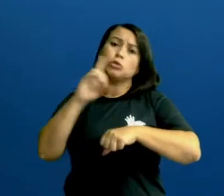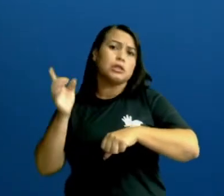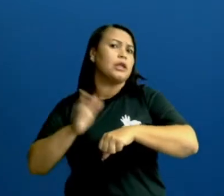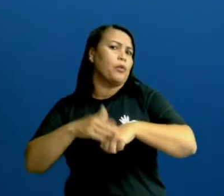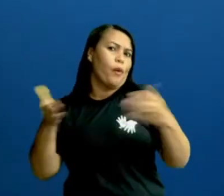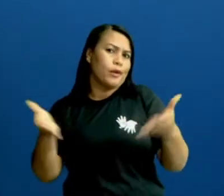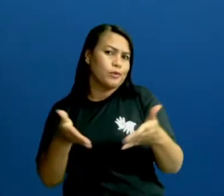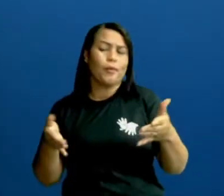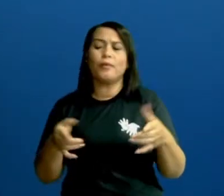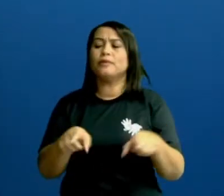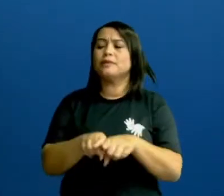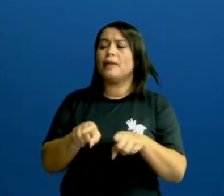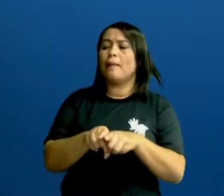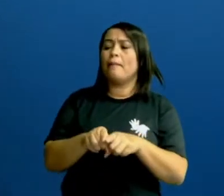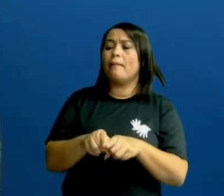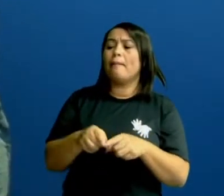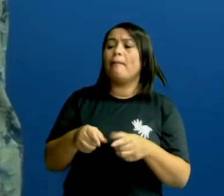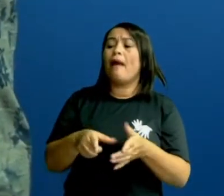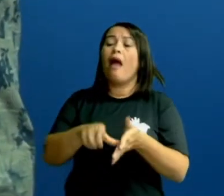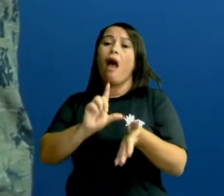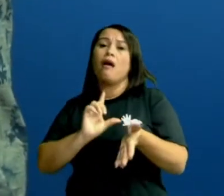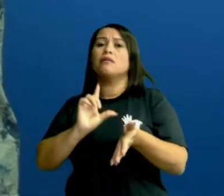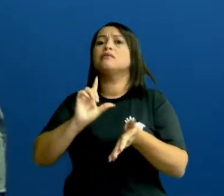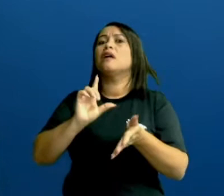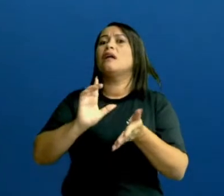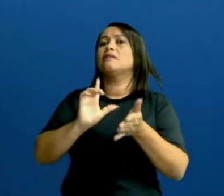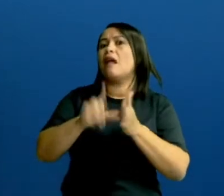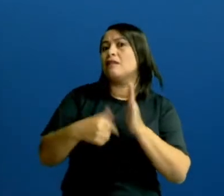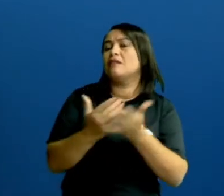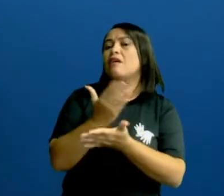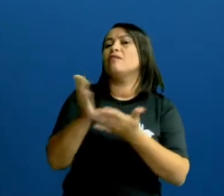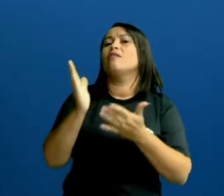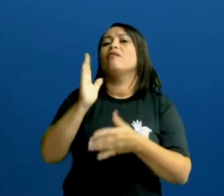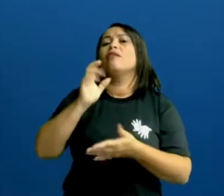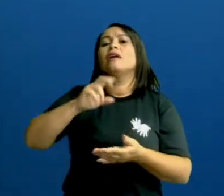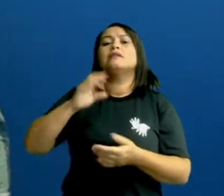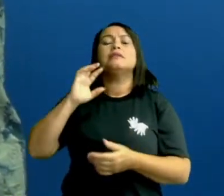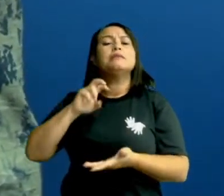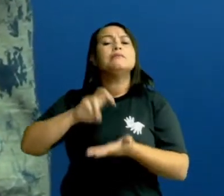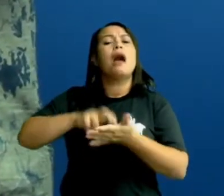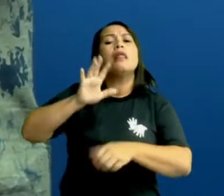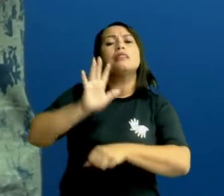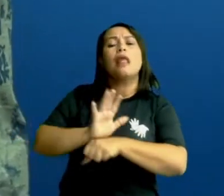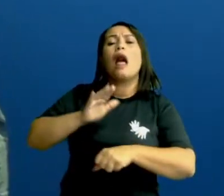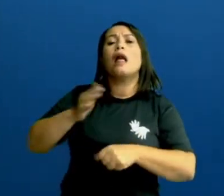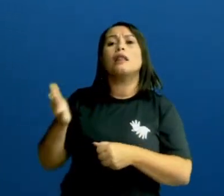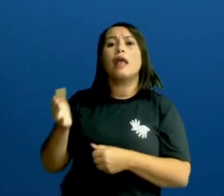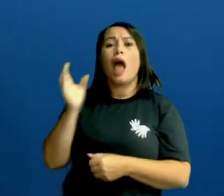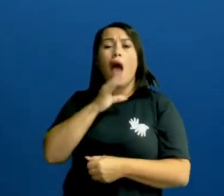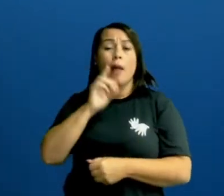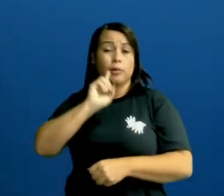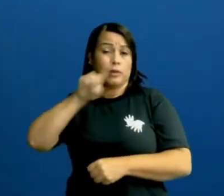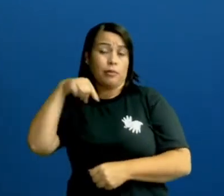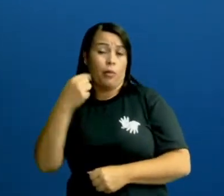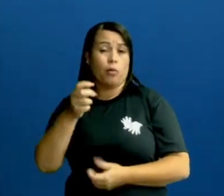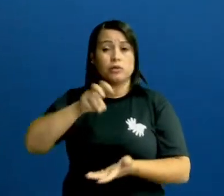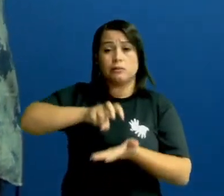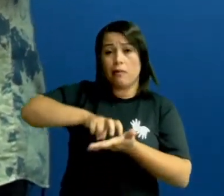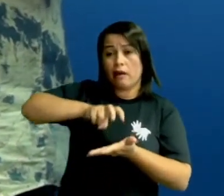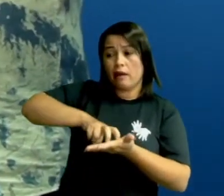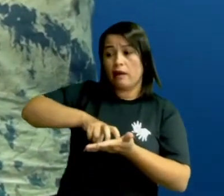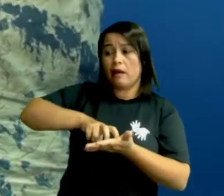dias atuais, cedo, tarde, agora, depois, em breve, à noite, de